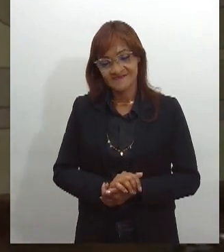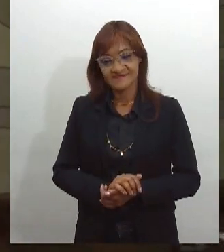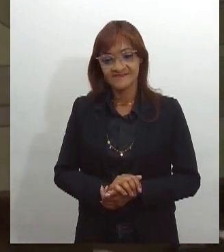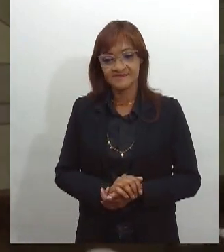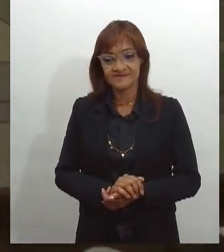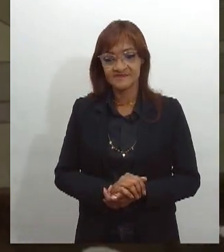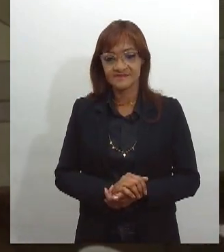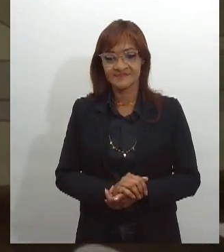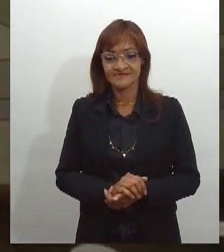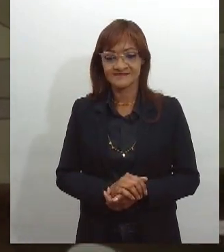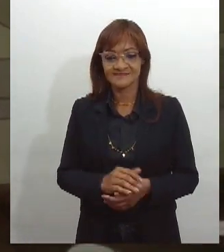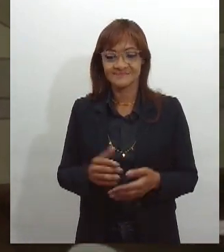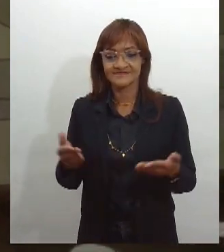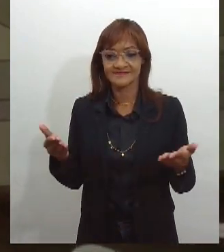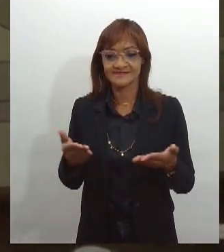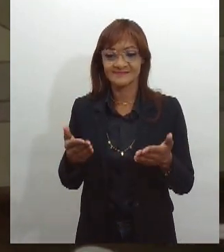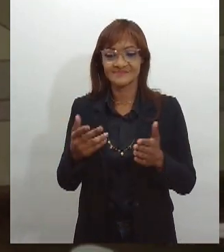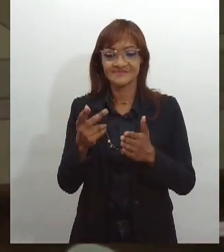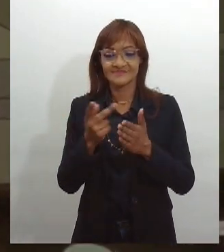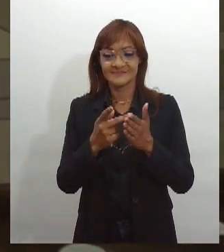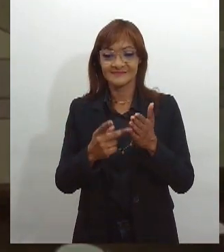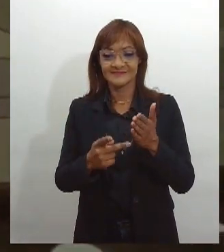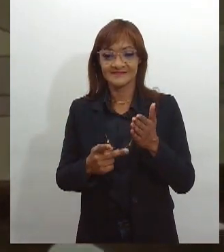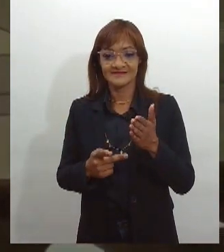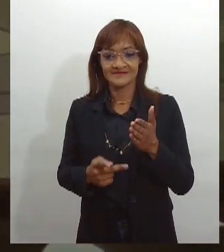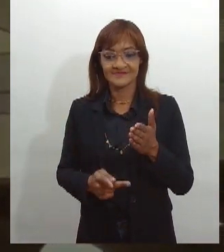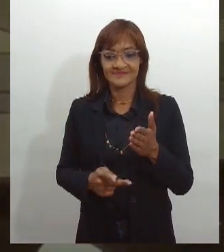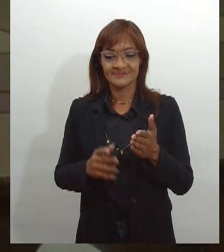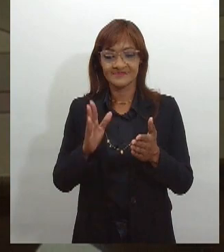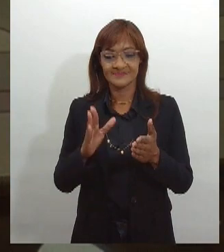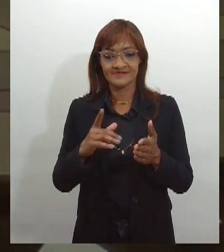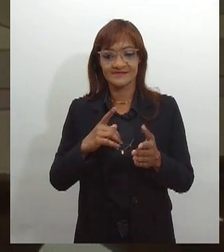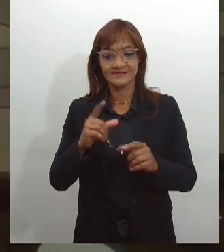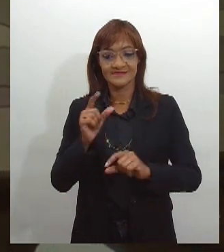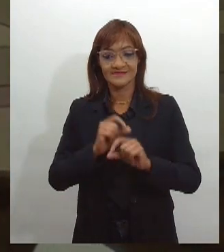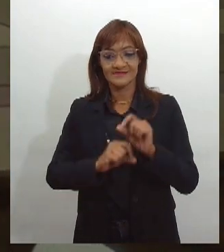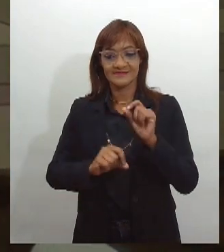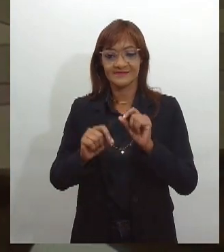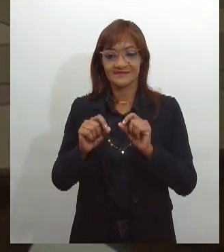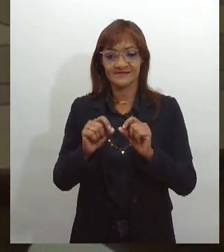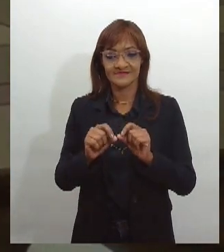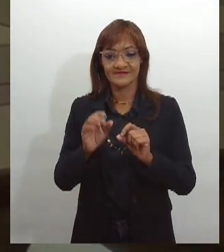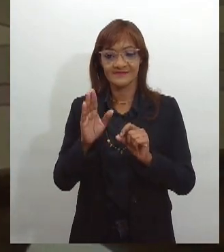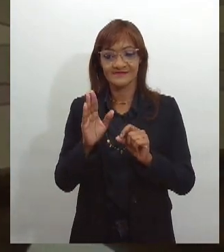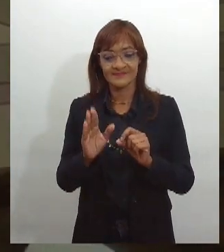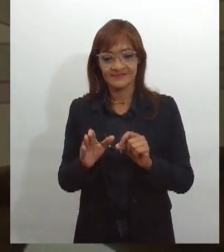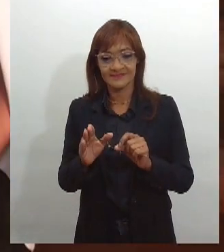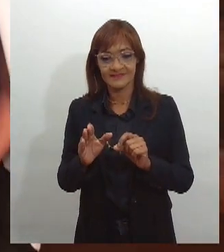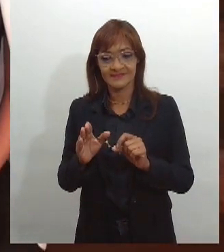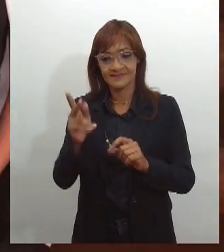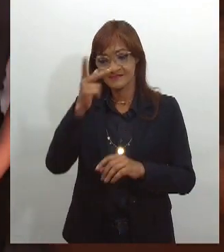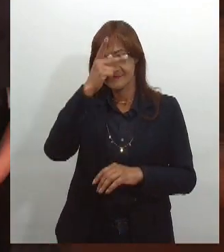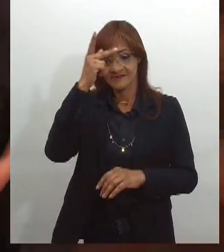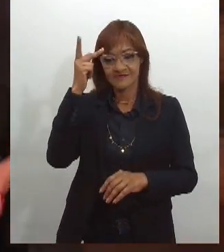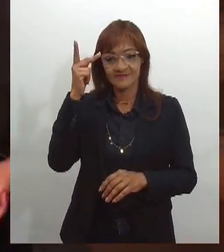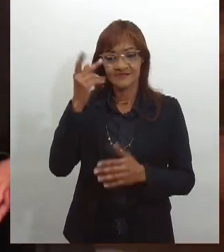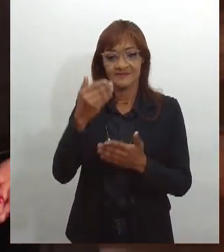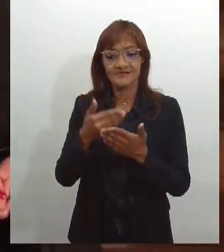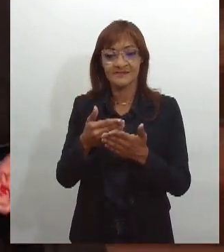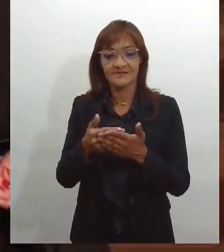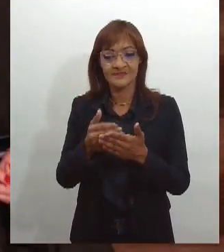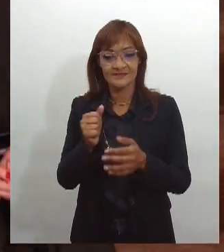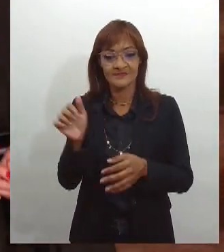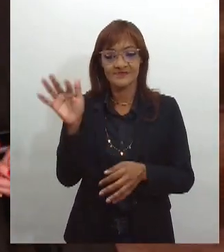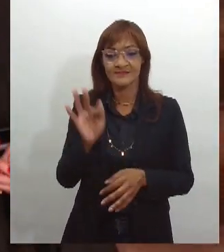o projeto atendeu aos estudantes do quarto período do curso de Direito da Faculdade Pio X, uma